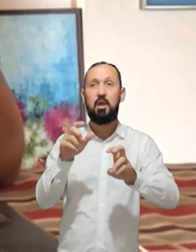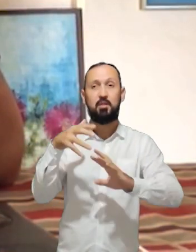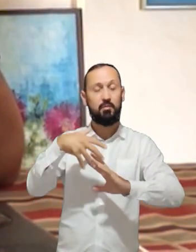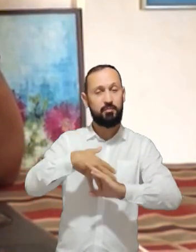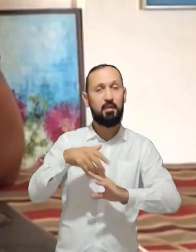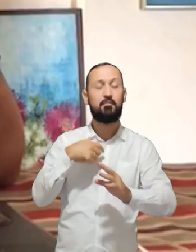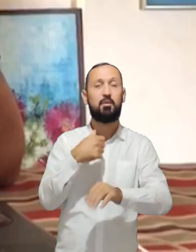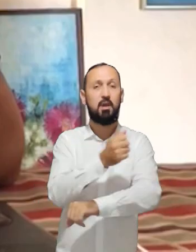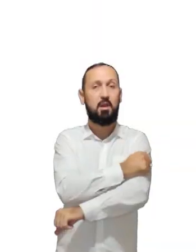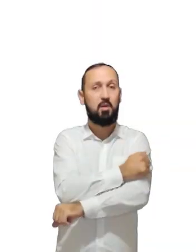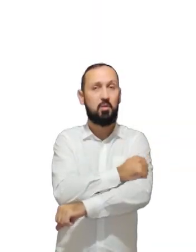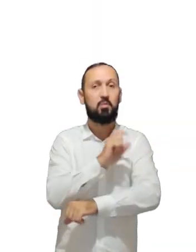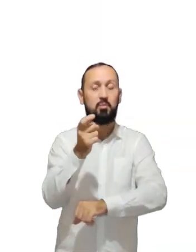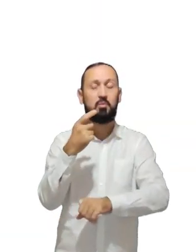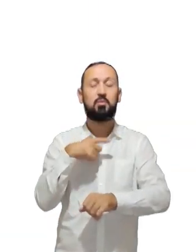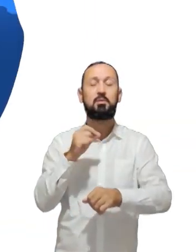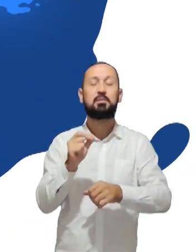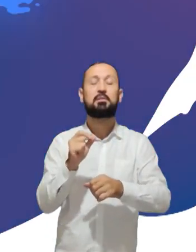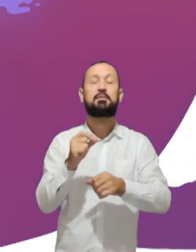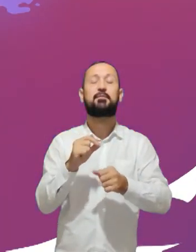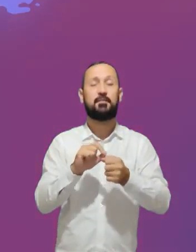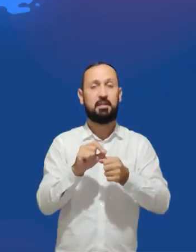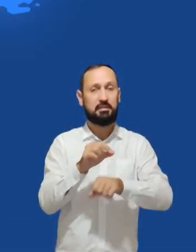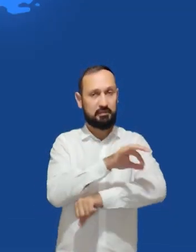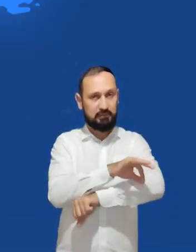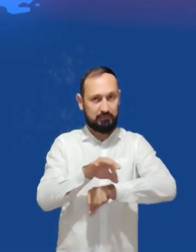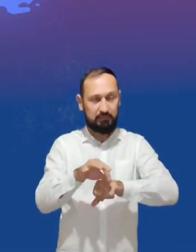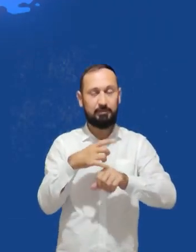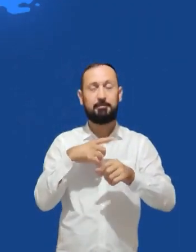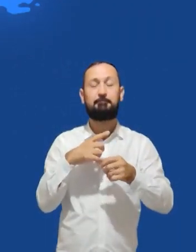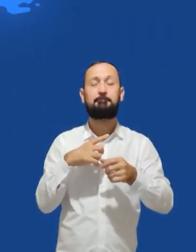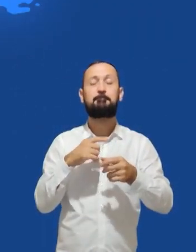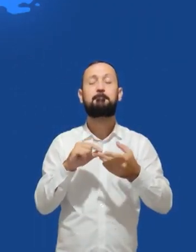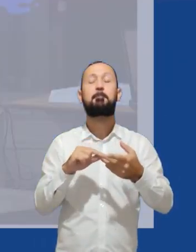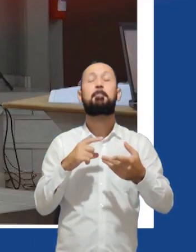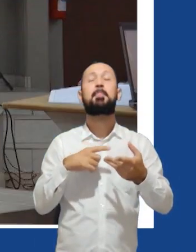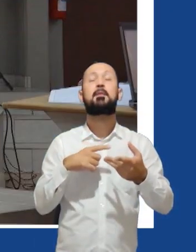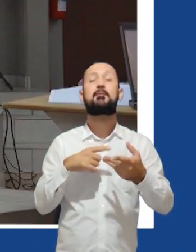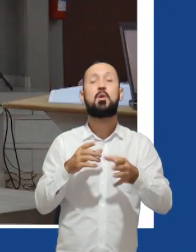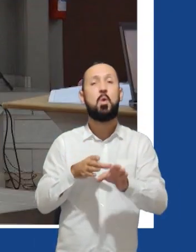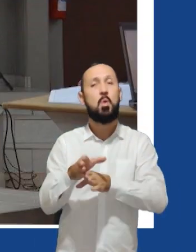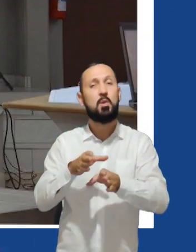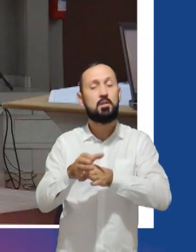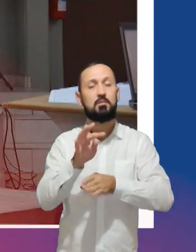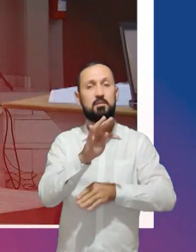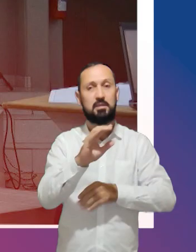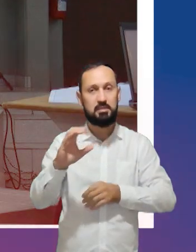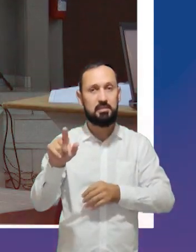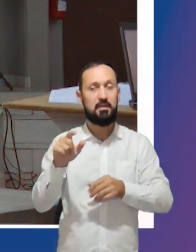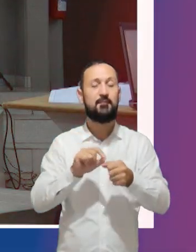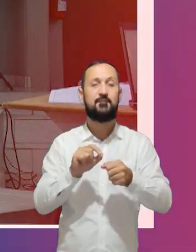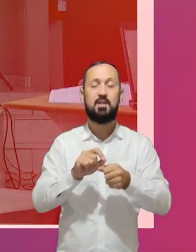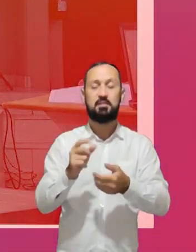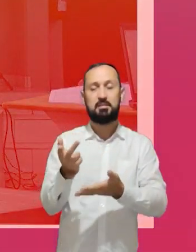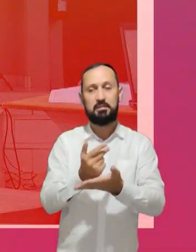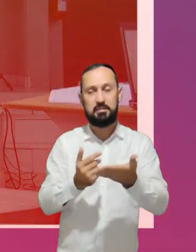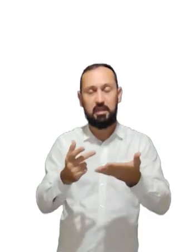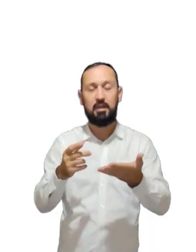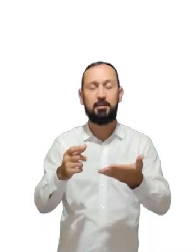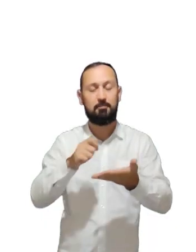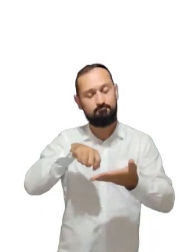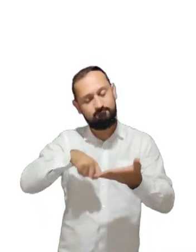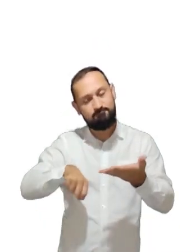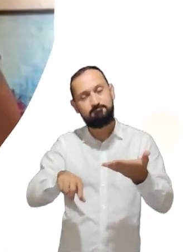da UFMS. Ela foi nossa aluna, então, no curso de arquitetura e urbanismo, e também tive o privilégio de orientar